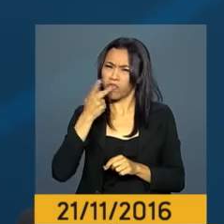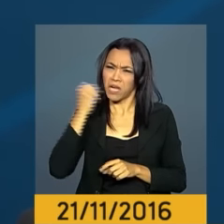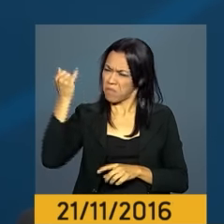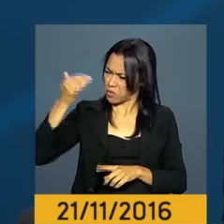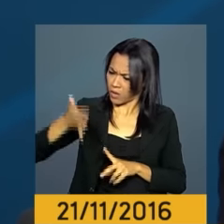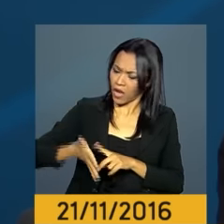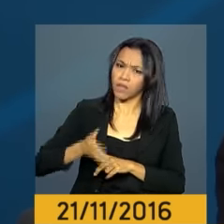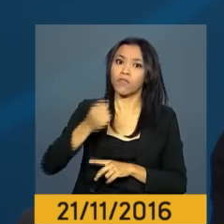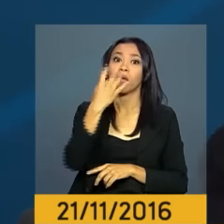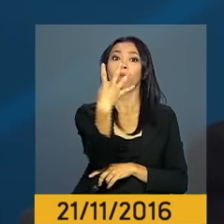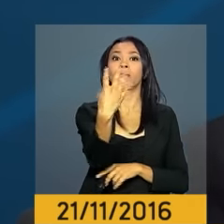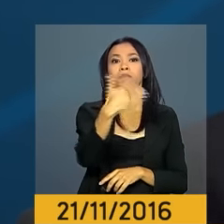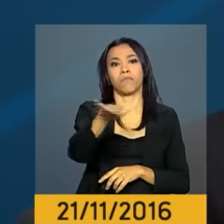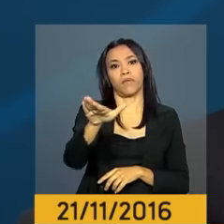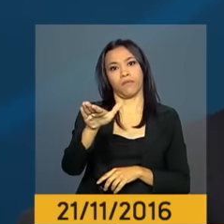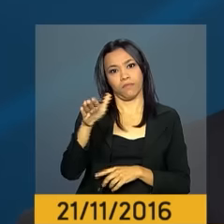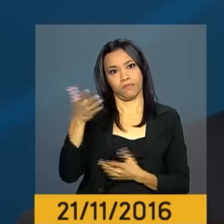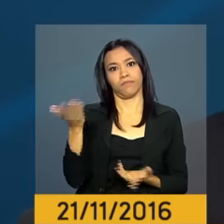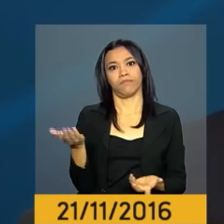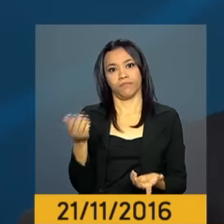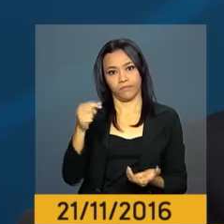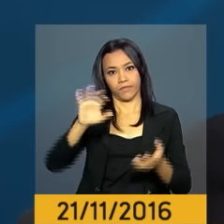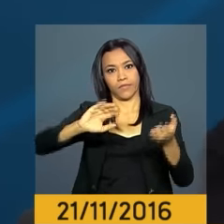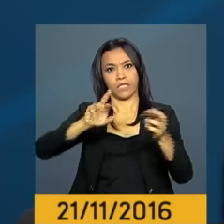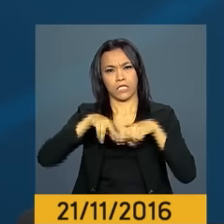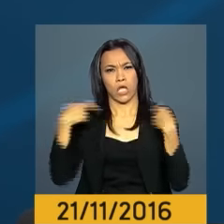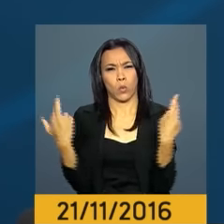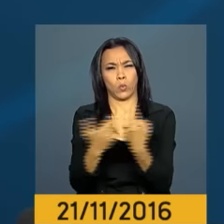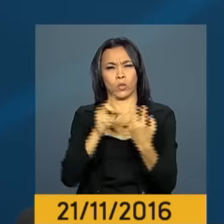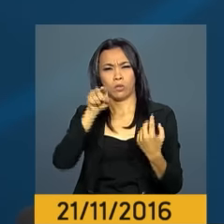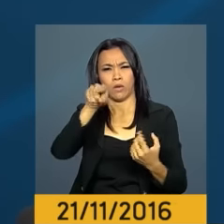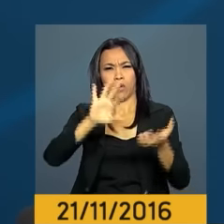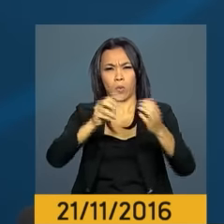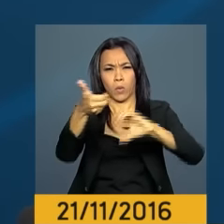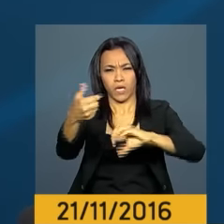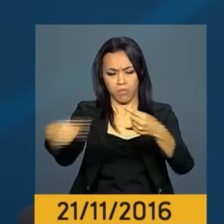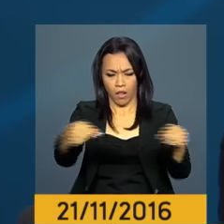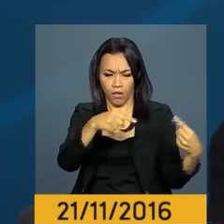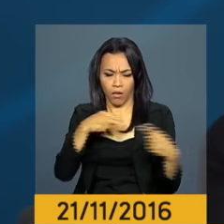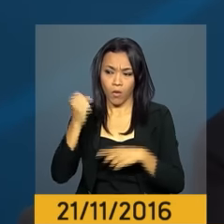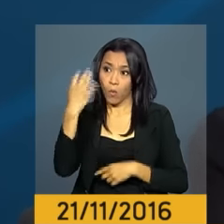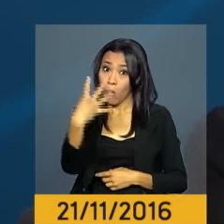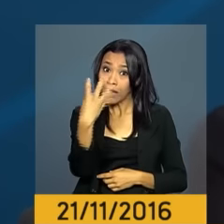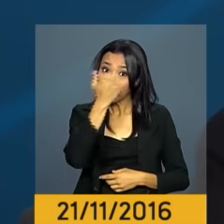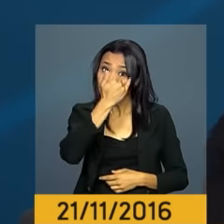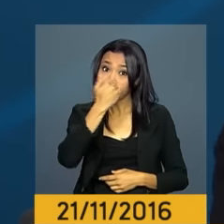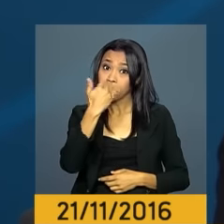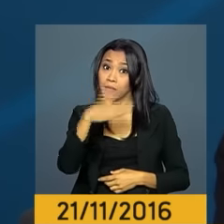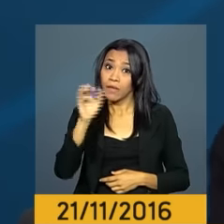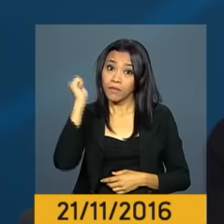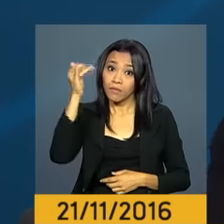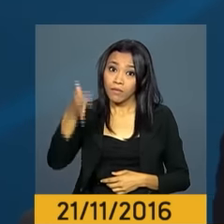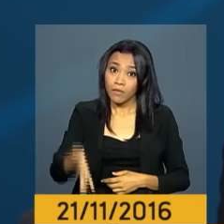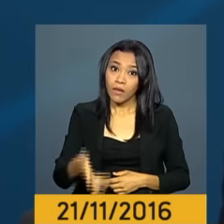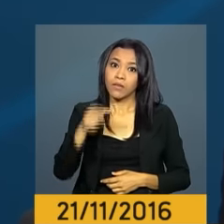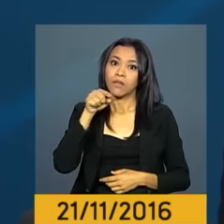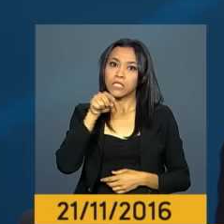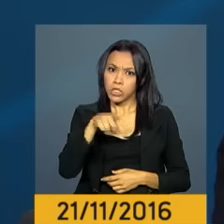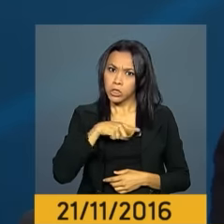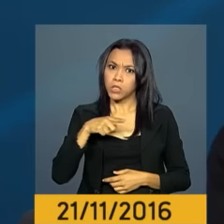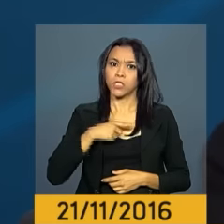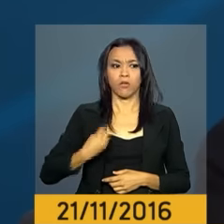meus amigos, às 4h30 da manhã, num gesto ímpar do Congresso Nacional. 4h30 da manhã, lá se achavam com